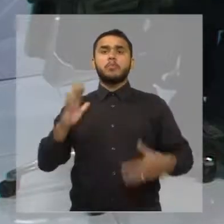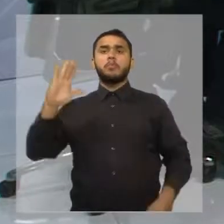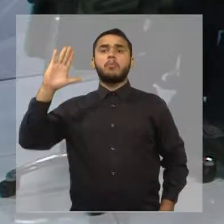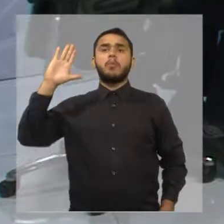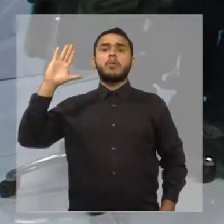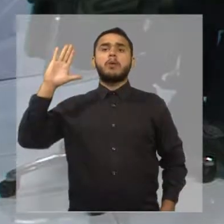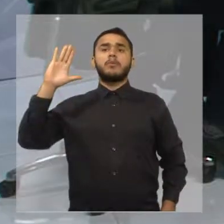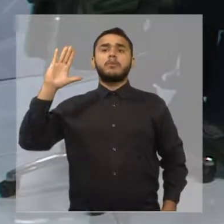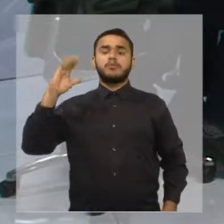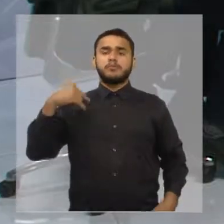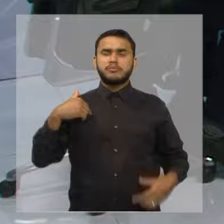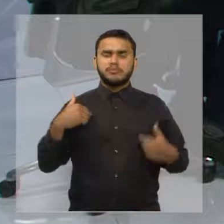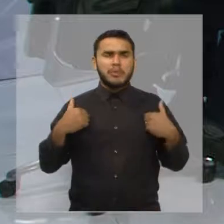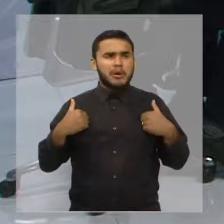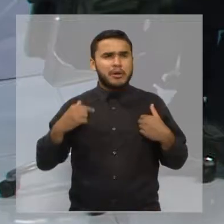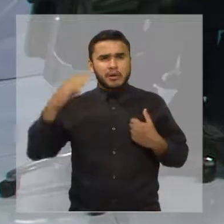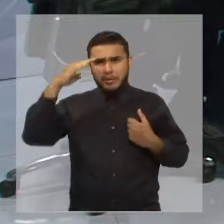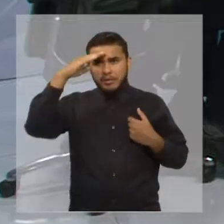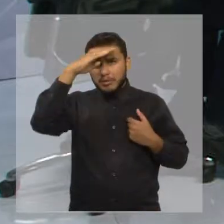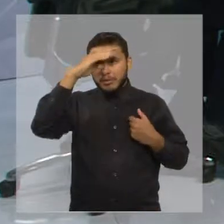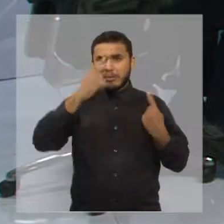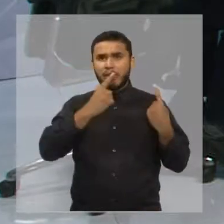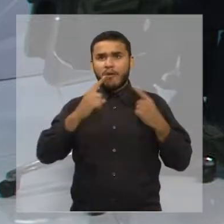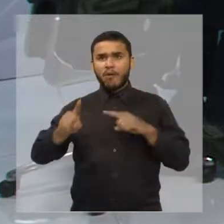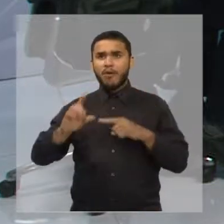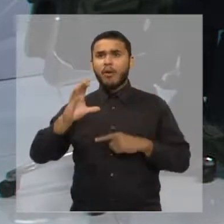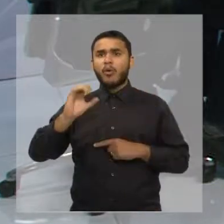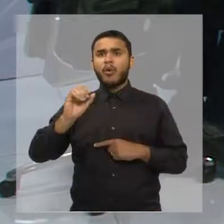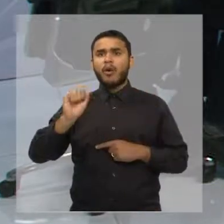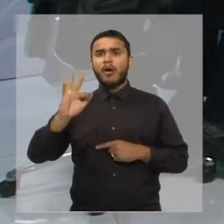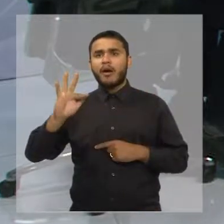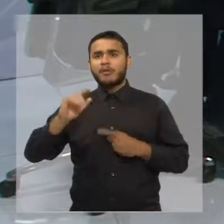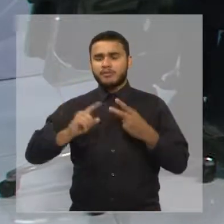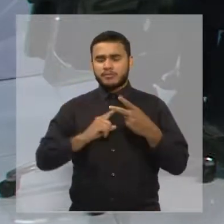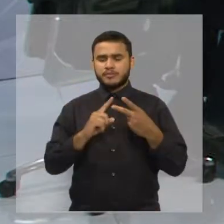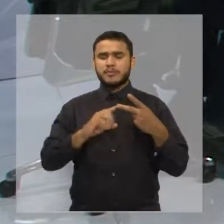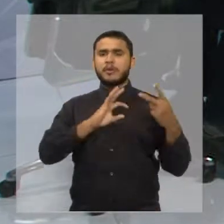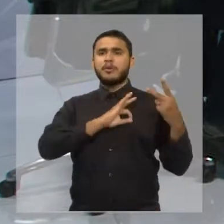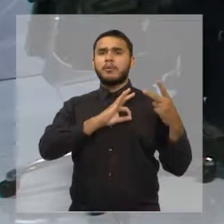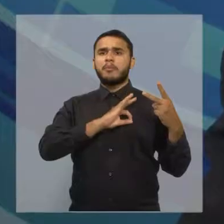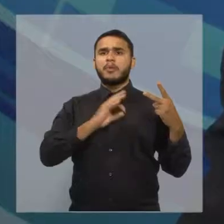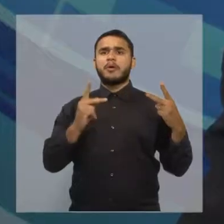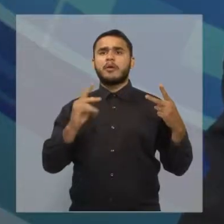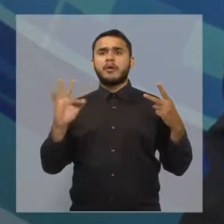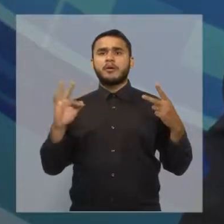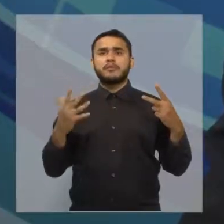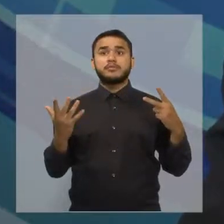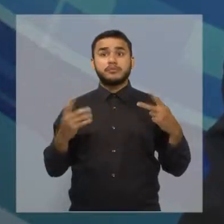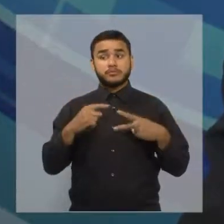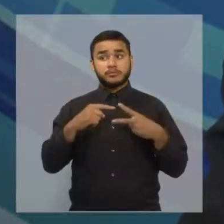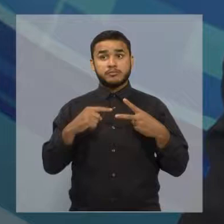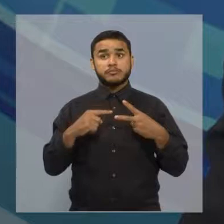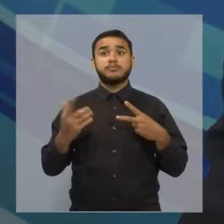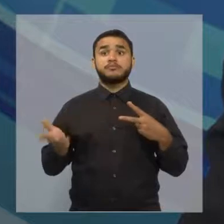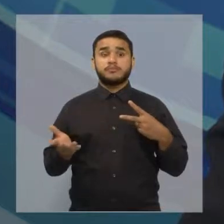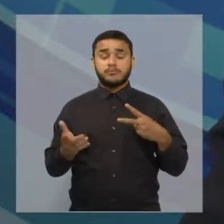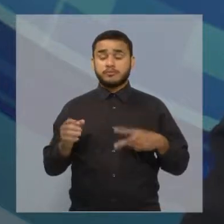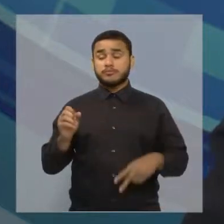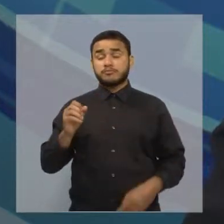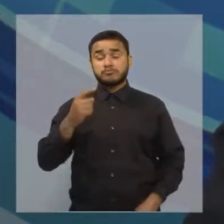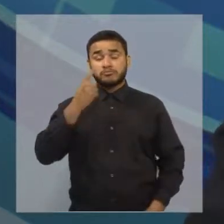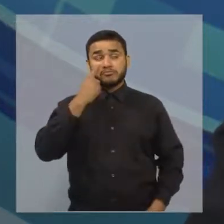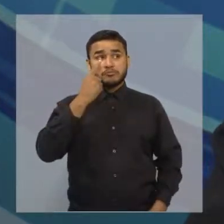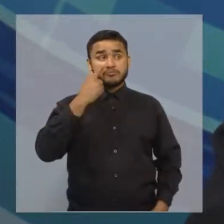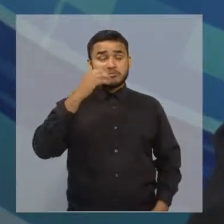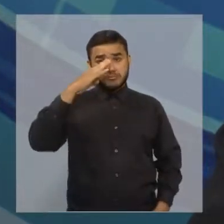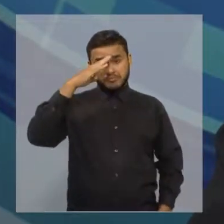se volta contra o COAF e contra a Polícia Federal no Rio de Janeiro. E chegou uma hora da verdade para ele, porque agora ele ou